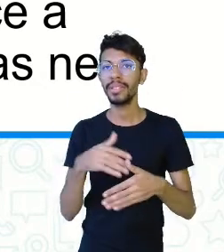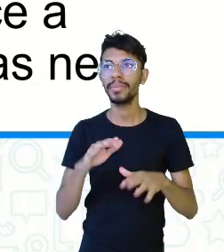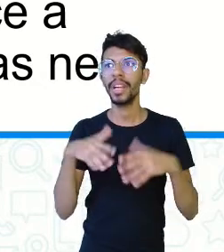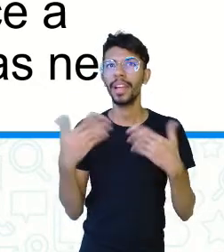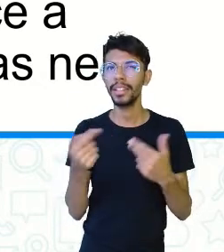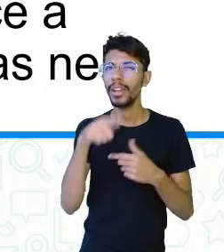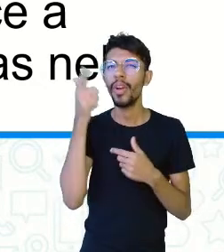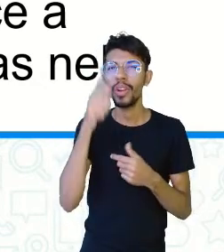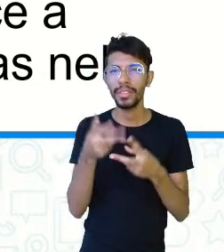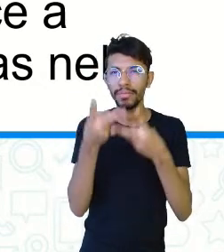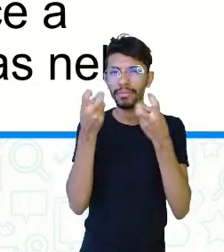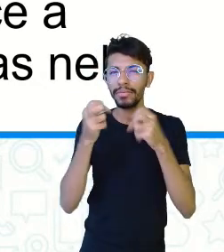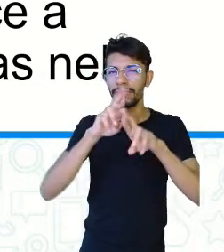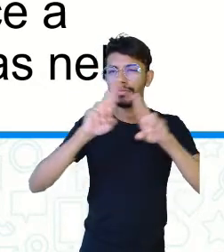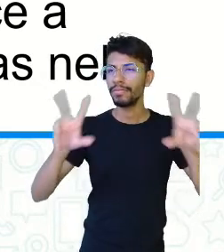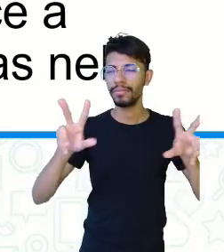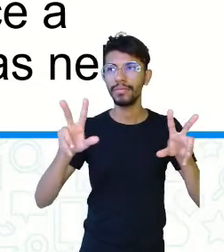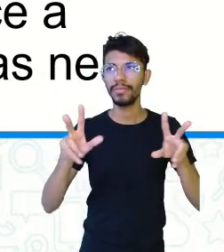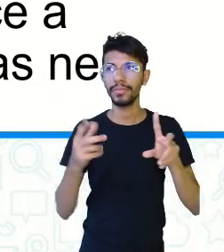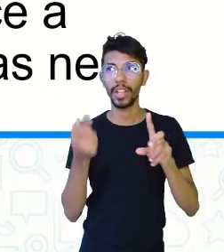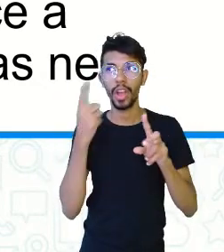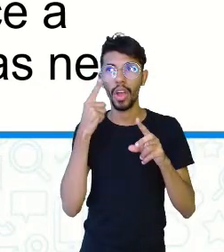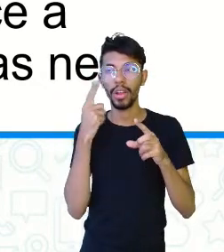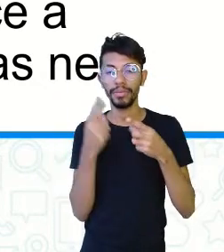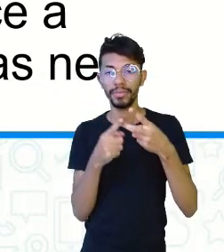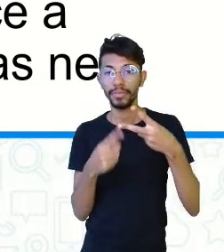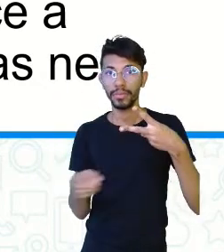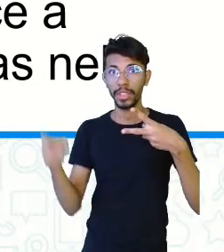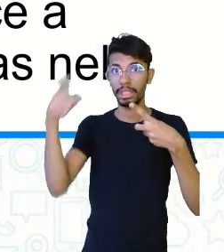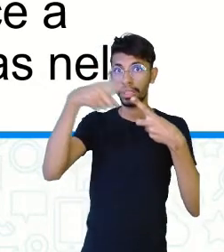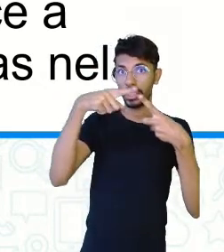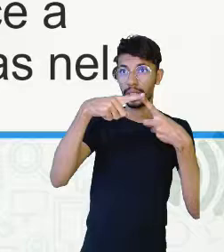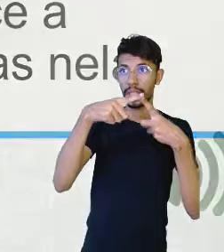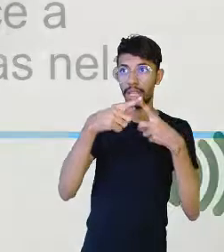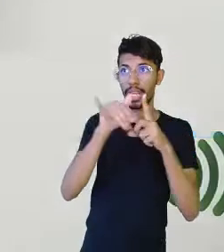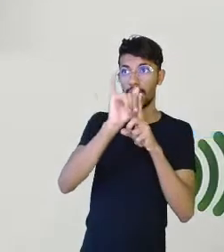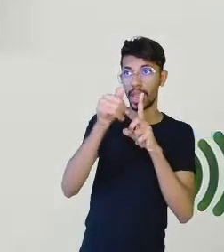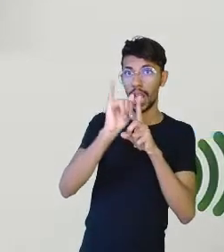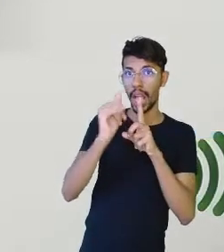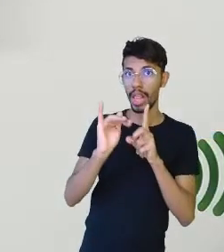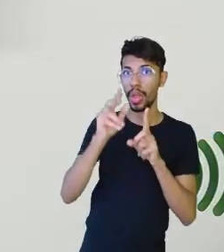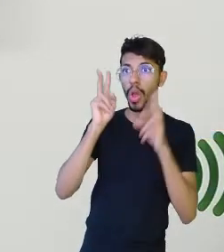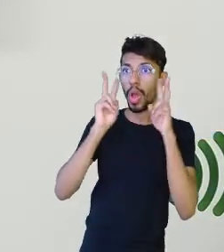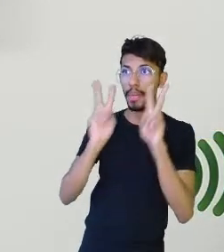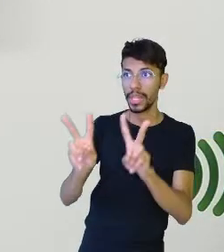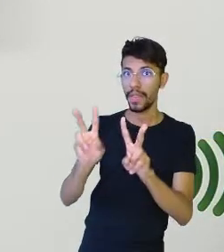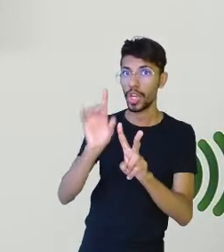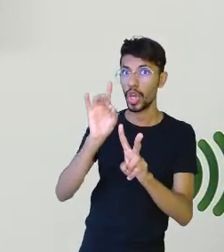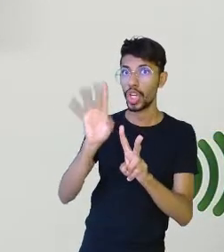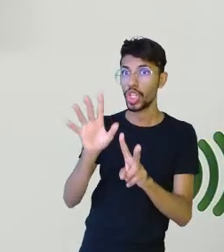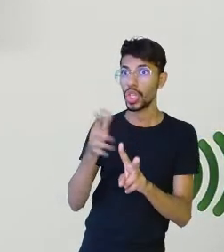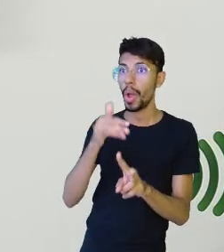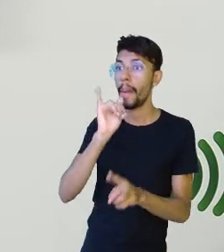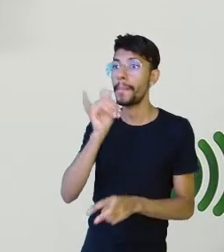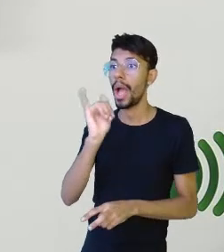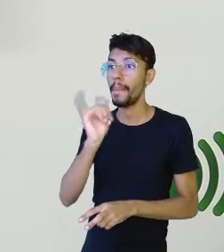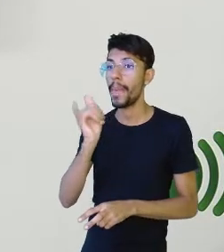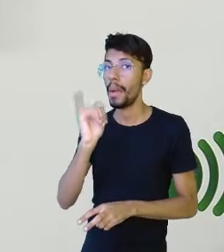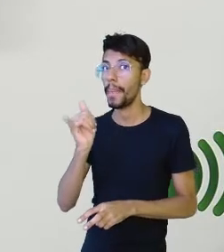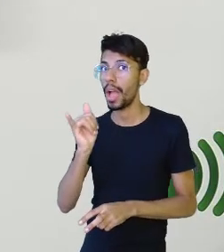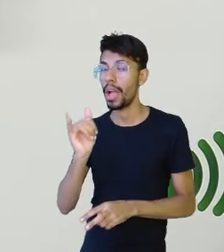percebe a diferença? O narrador-observador, ele apenas conta, ele não participa. Já